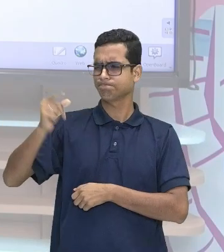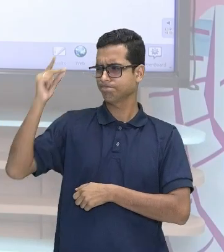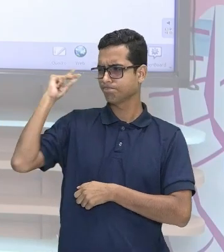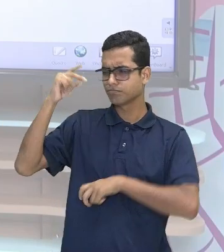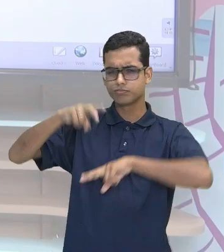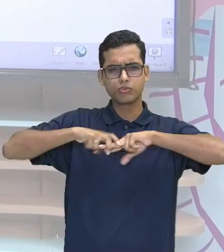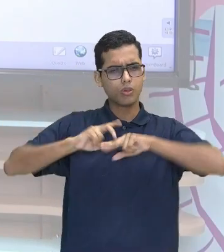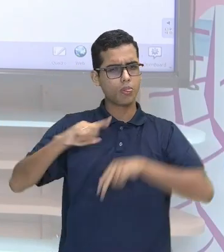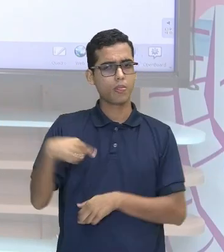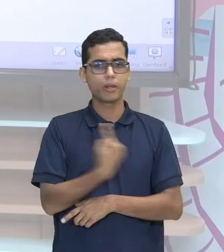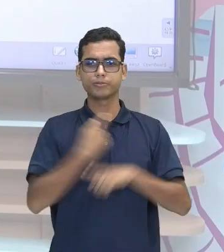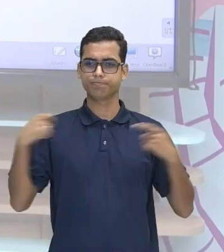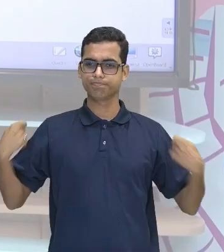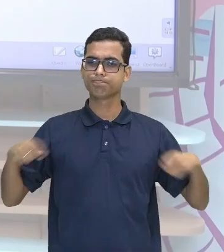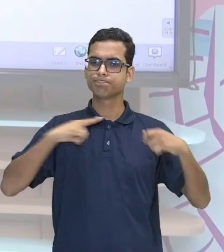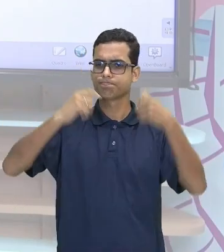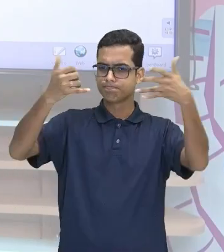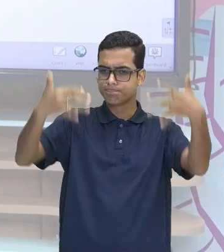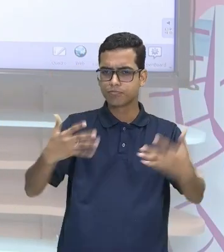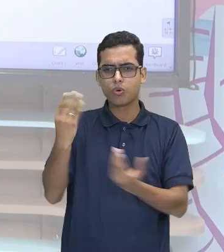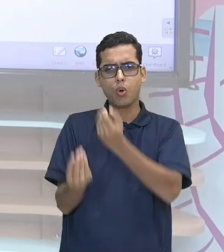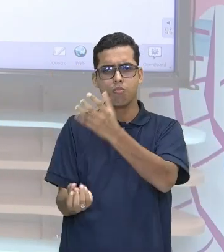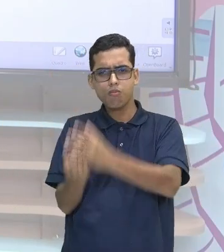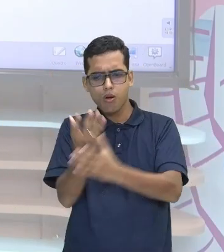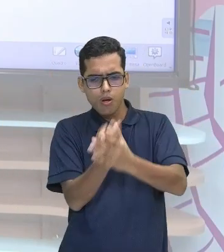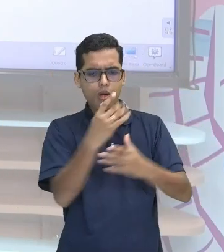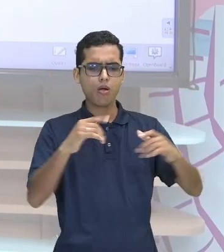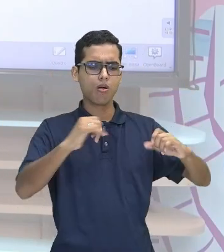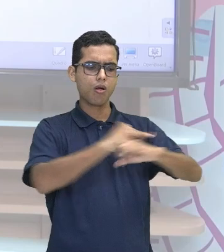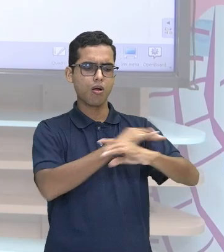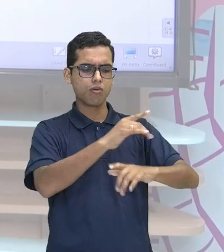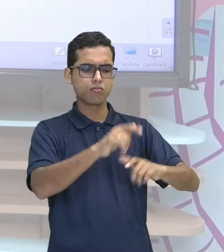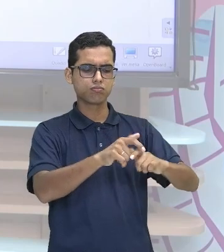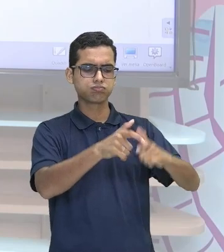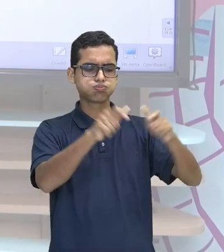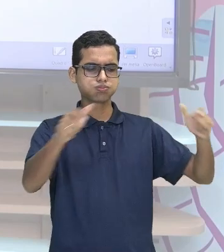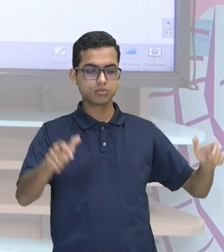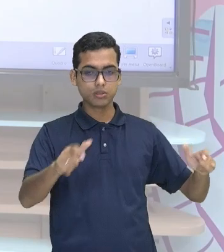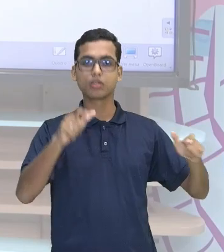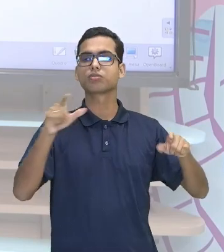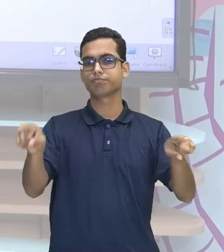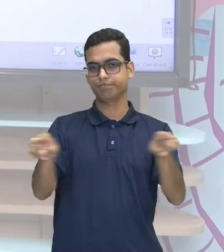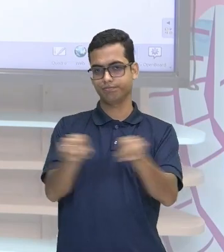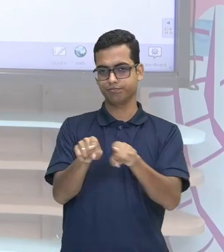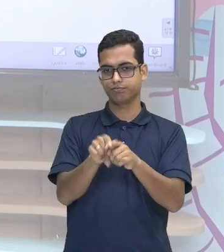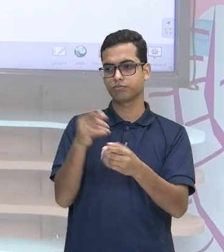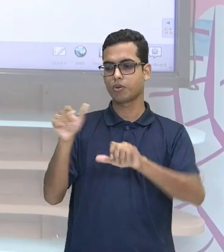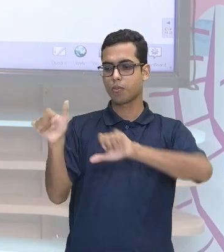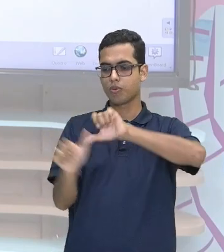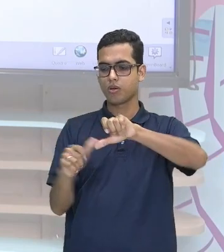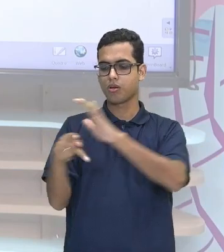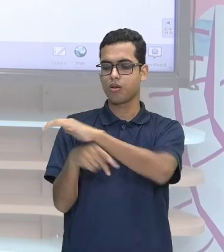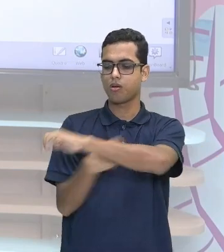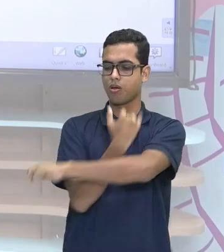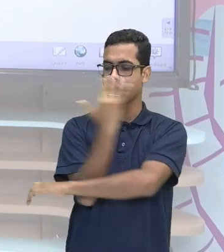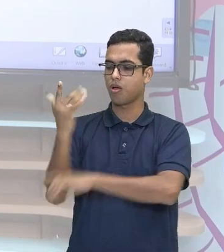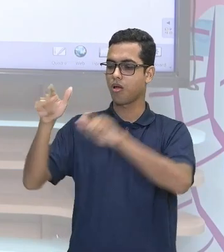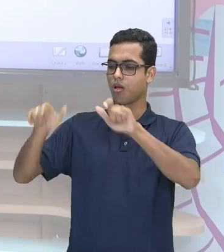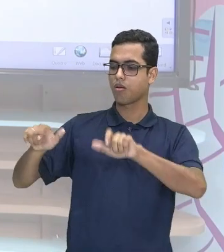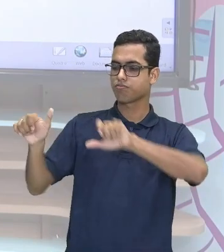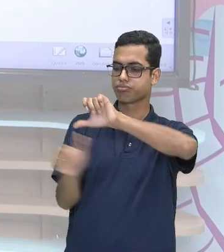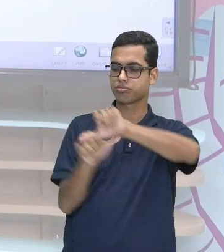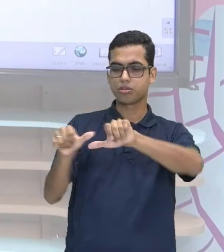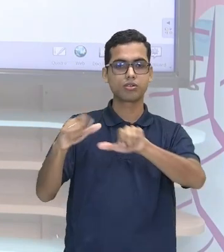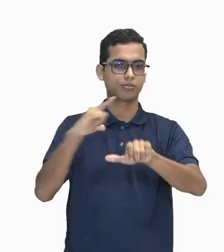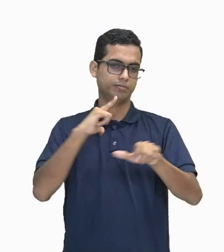precisa falar sobre esse surgimento das cidades versus essa modificação da paisagem. E aí nós temos o surgimento das cidades